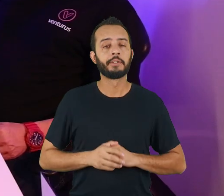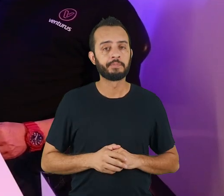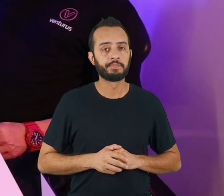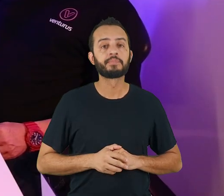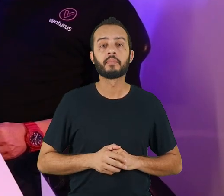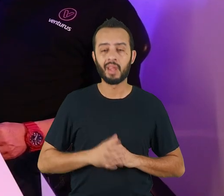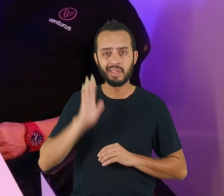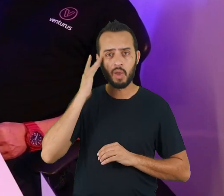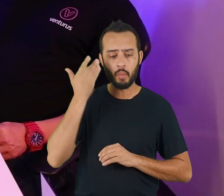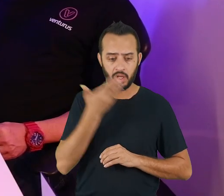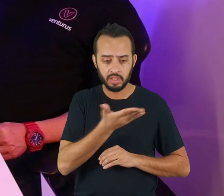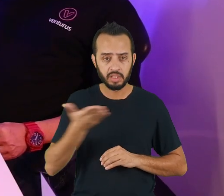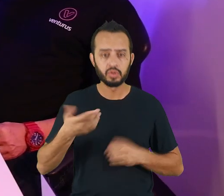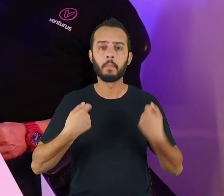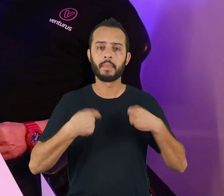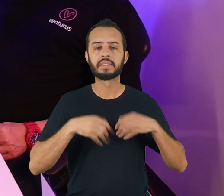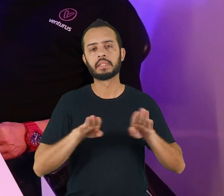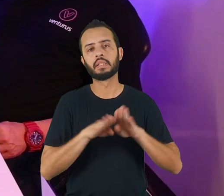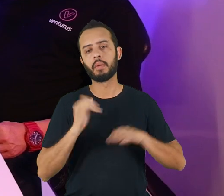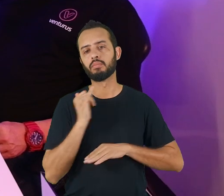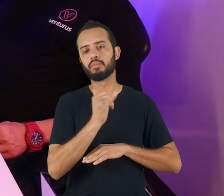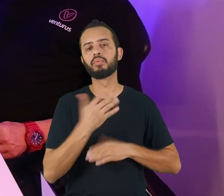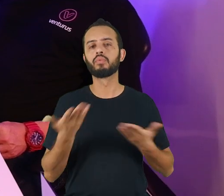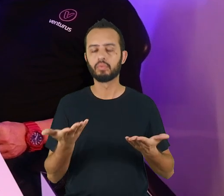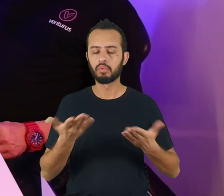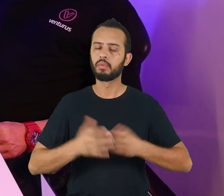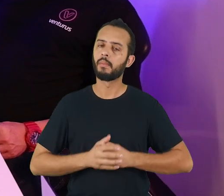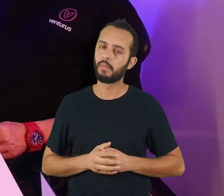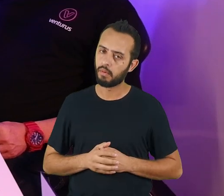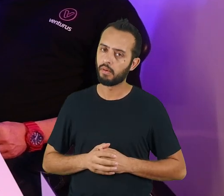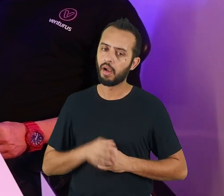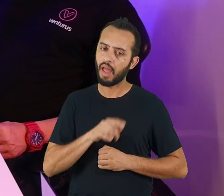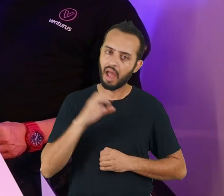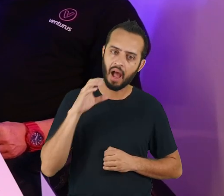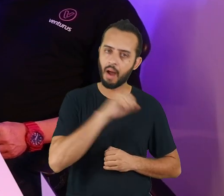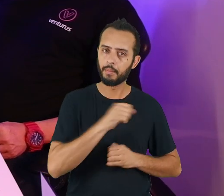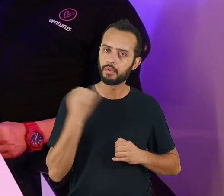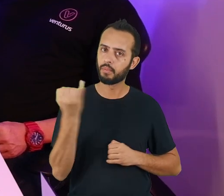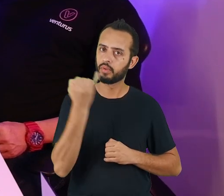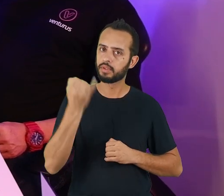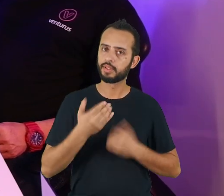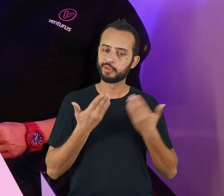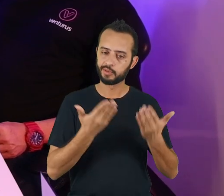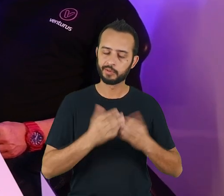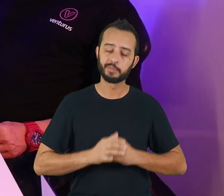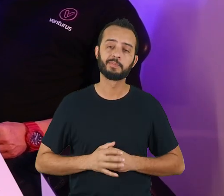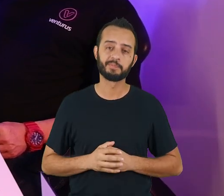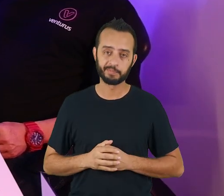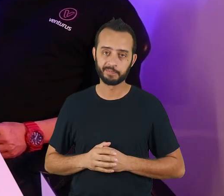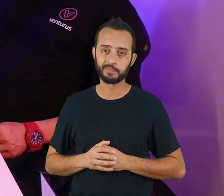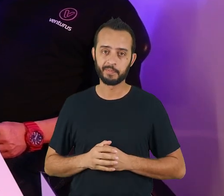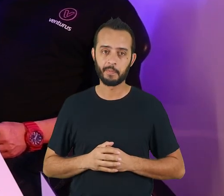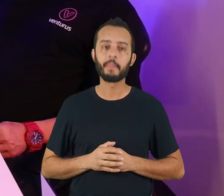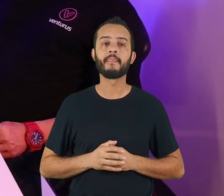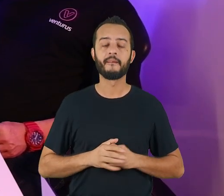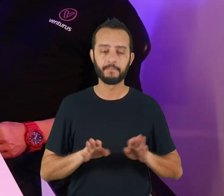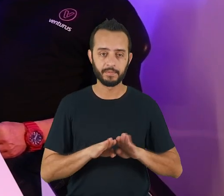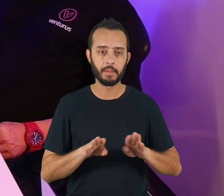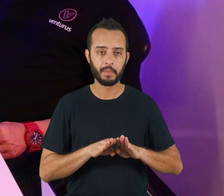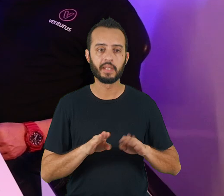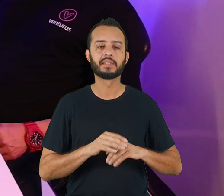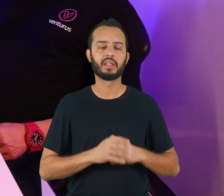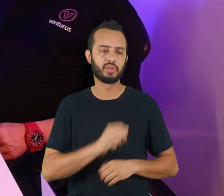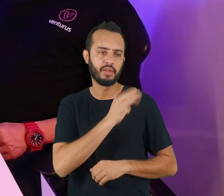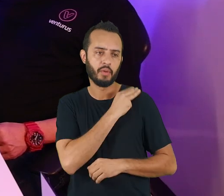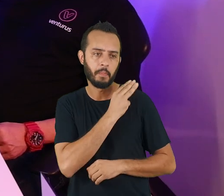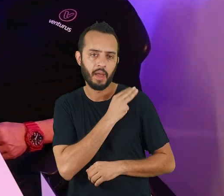né então eu acho que isso também precisa ser dito né que o retorno ele é rápido né assim eh tanto quando tá